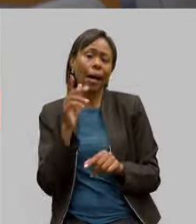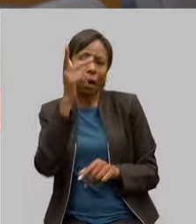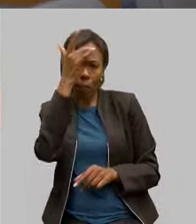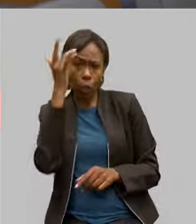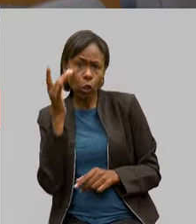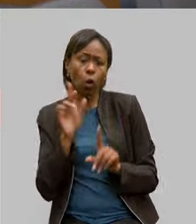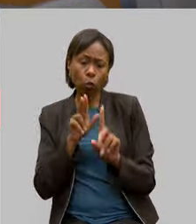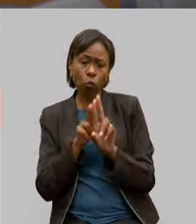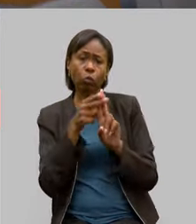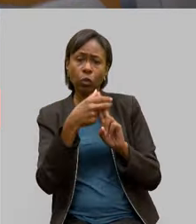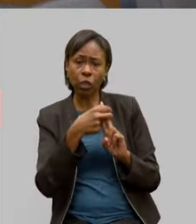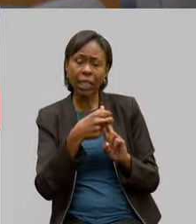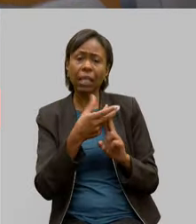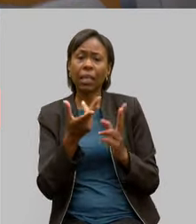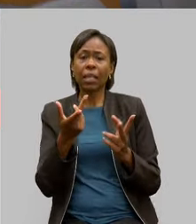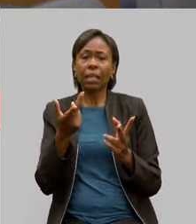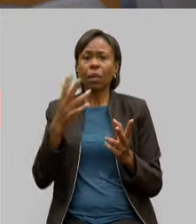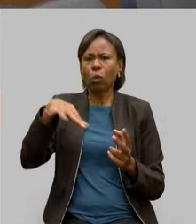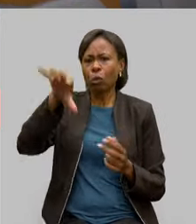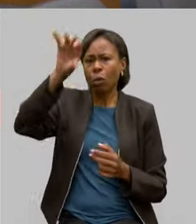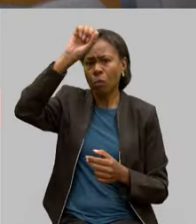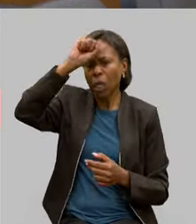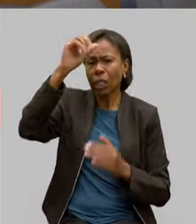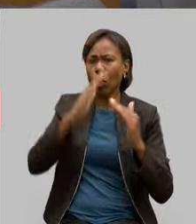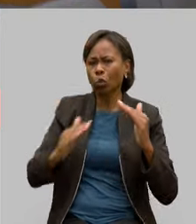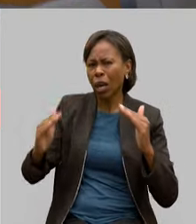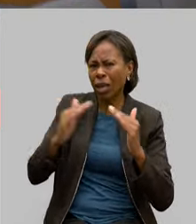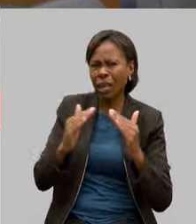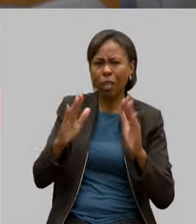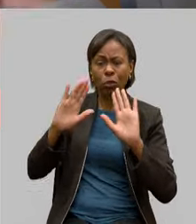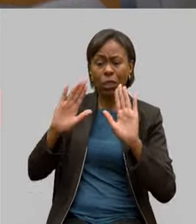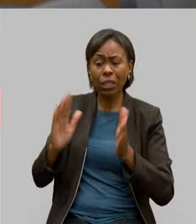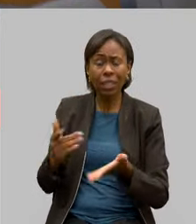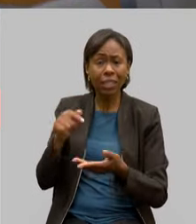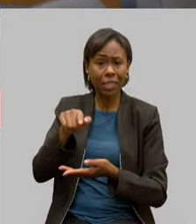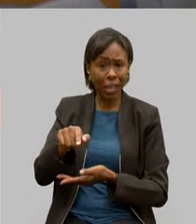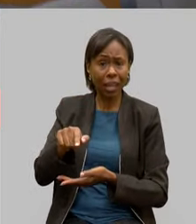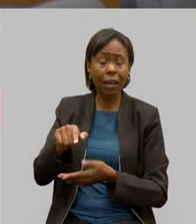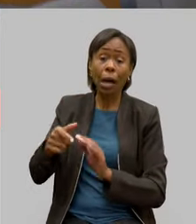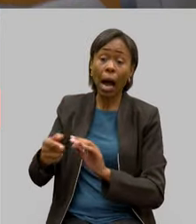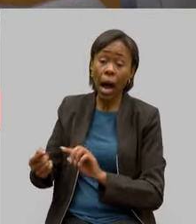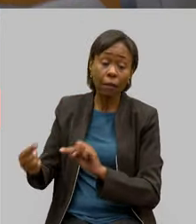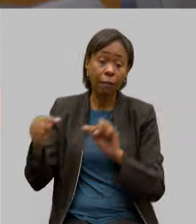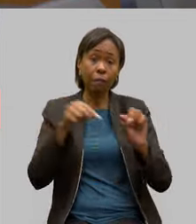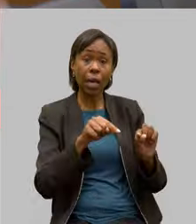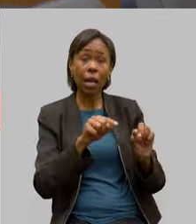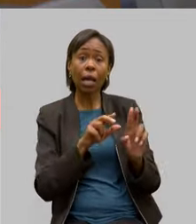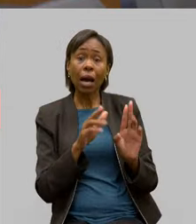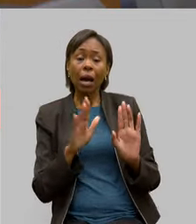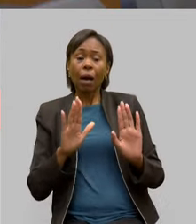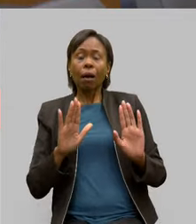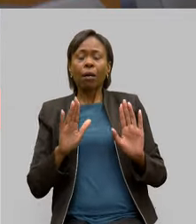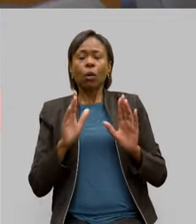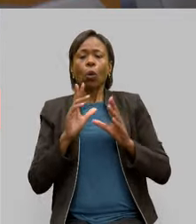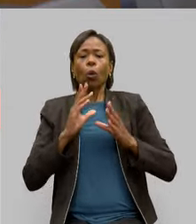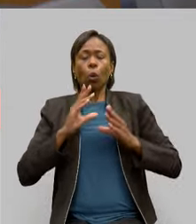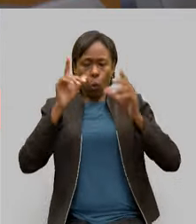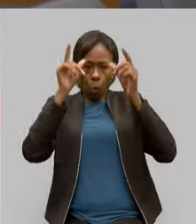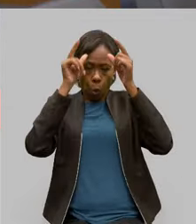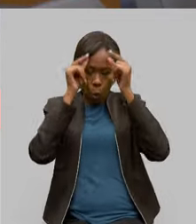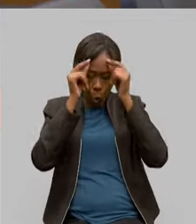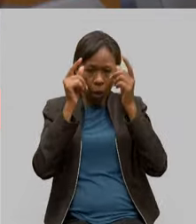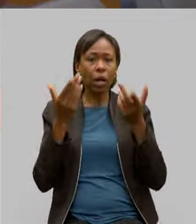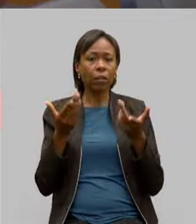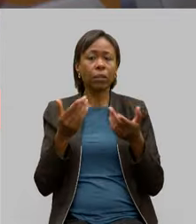Centro Espírita um terreiro de umbanda ele chega bem mais eh aliviado então parabéns mas nós